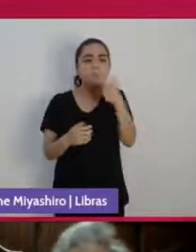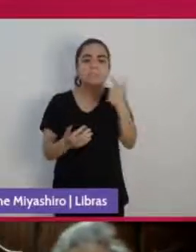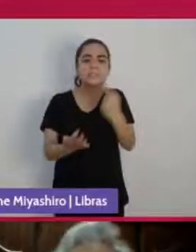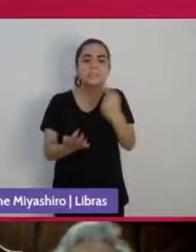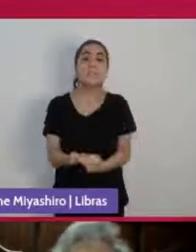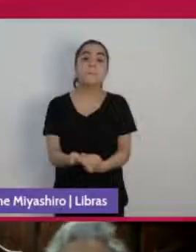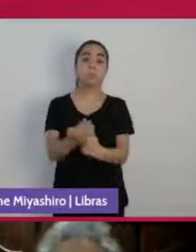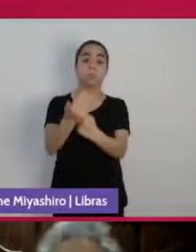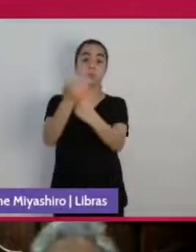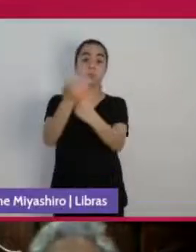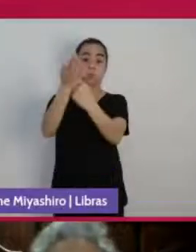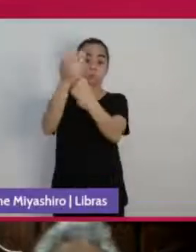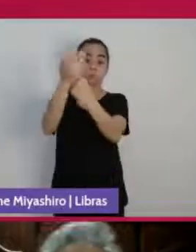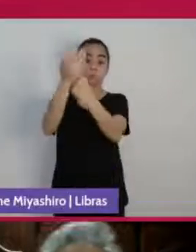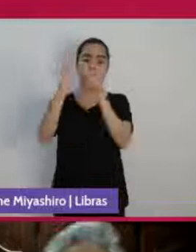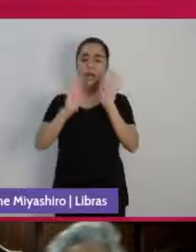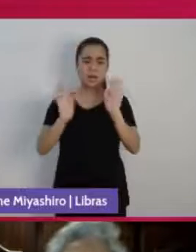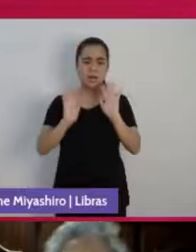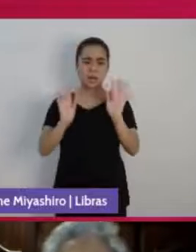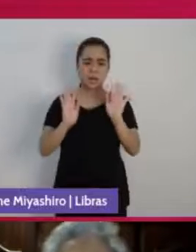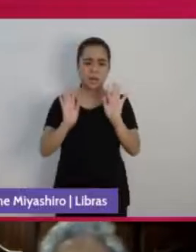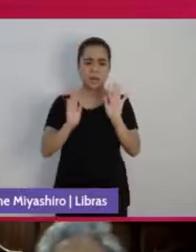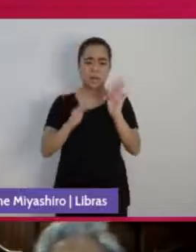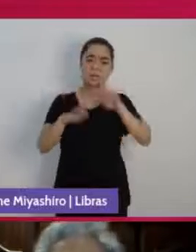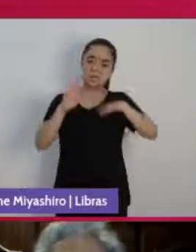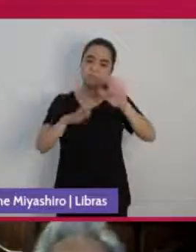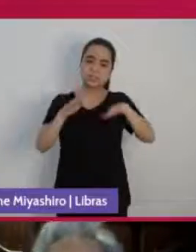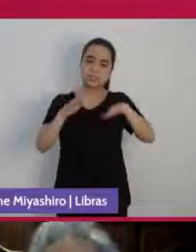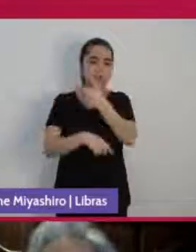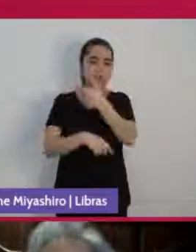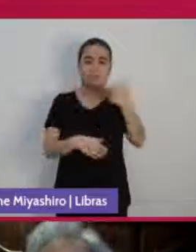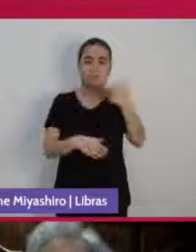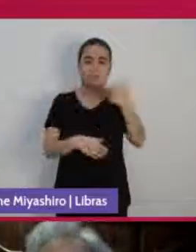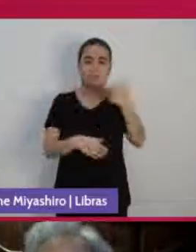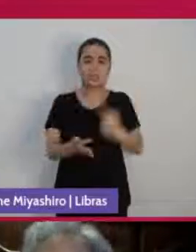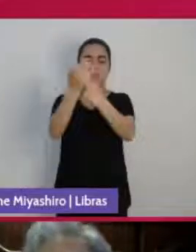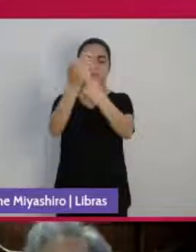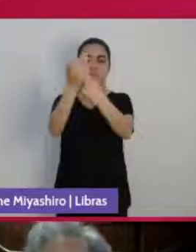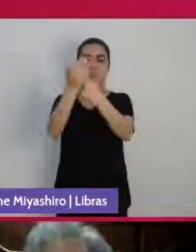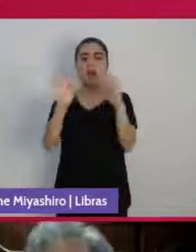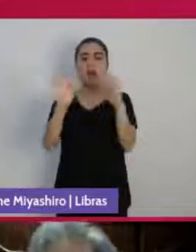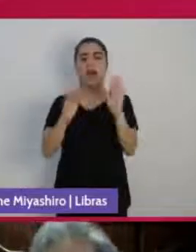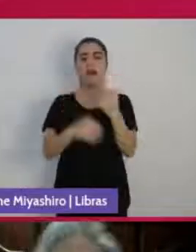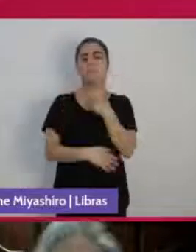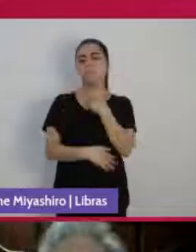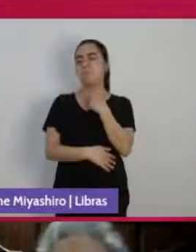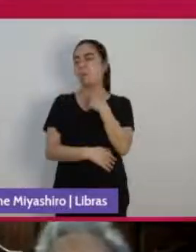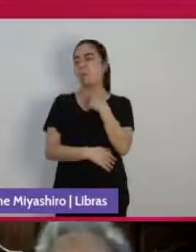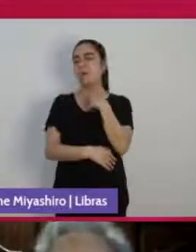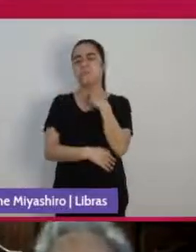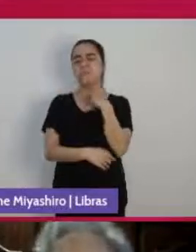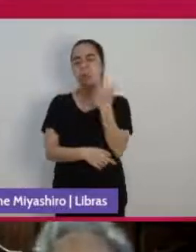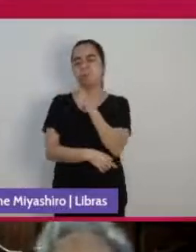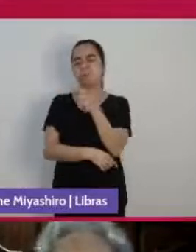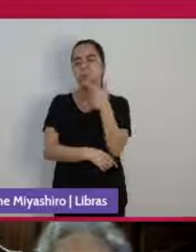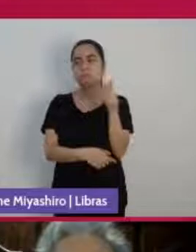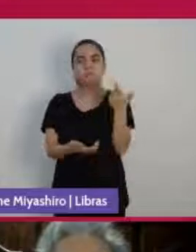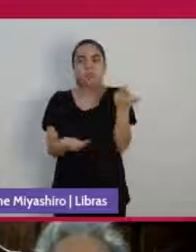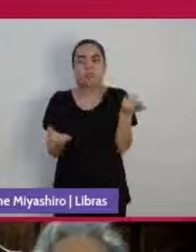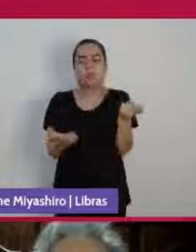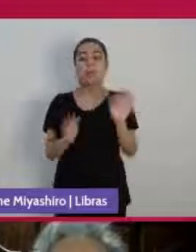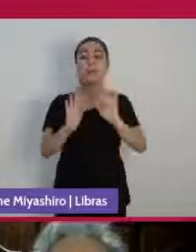e se a gente não tem essa tecnologia, a gente fala, não posso, não tenho isso, não tenho nada. Não, a gente